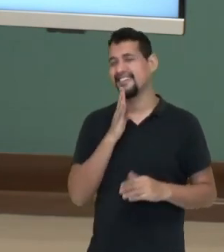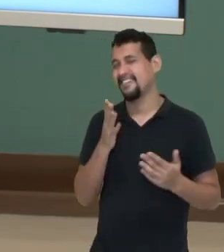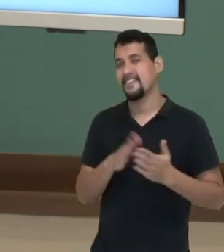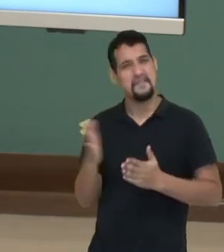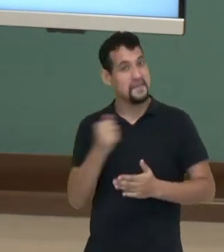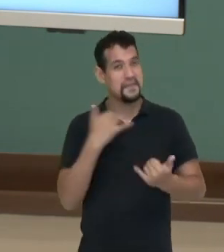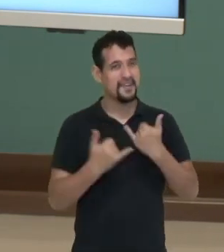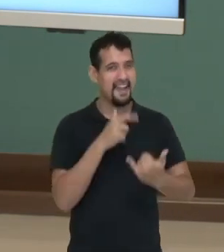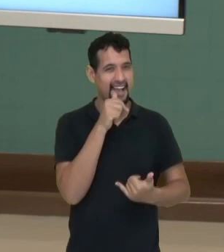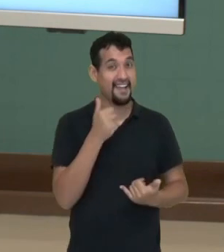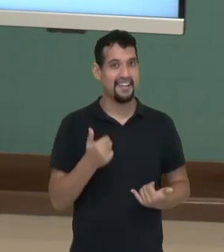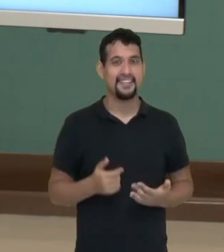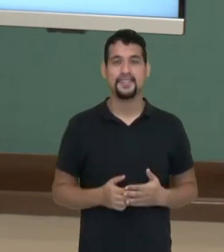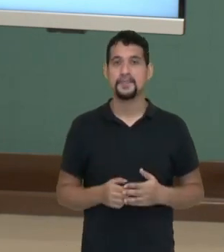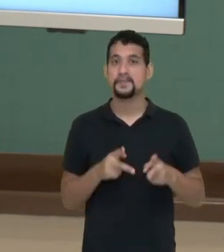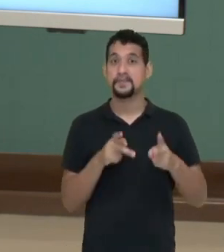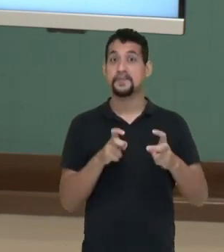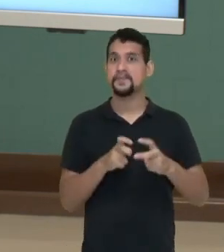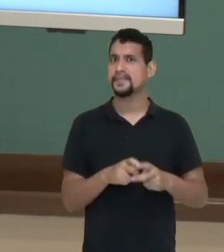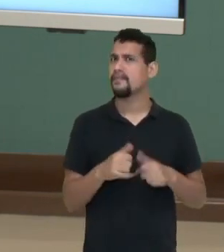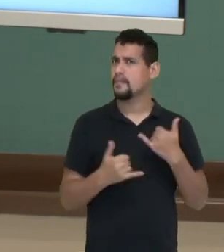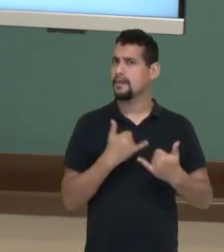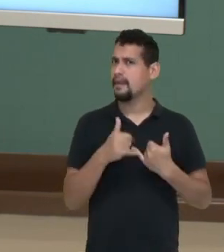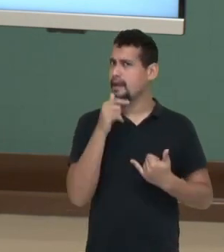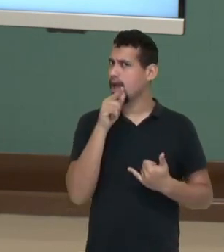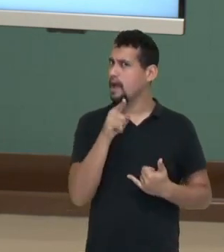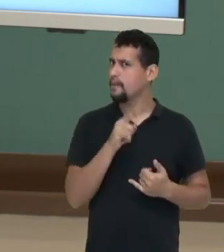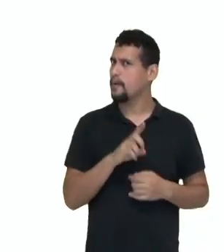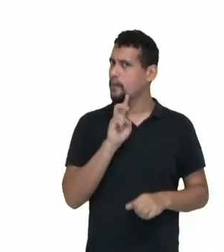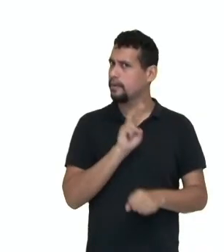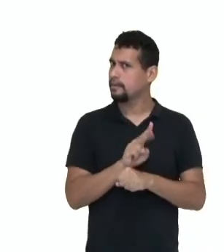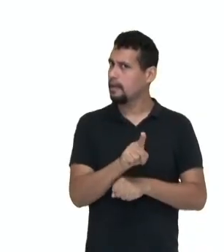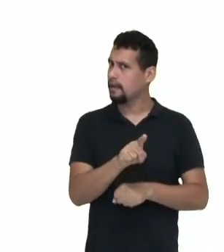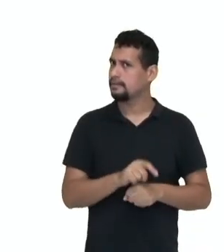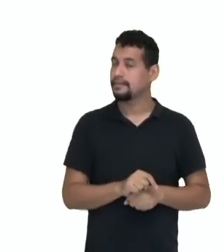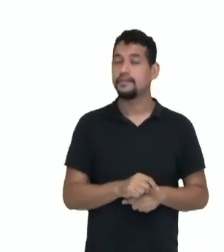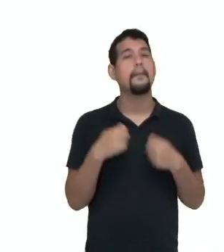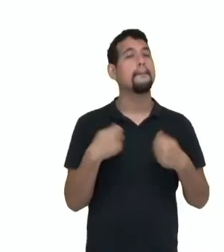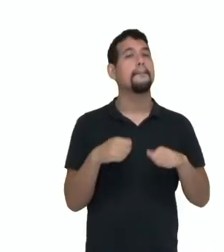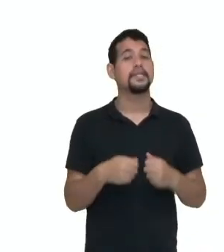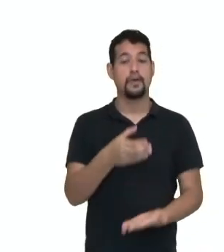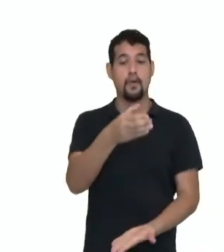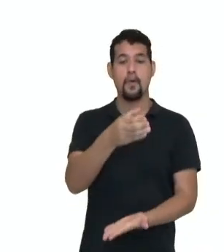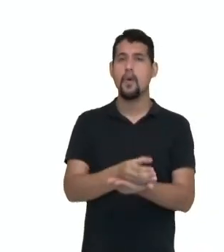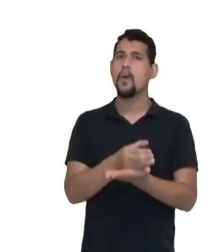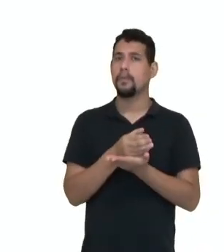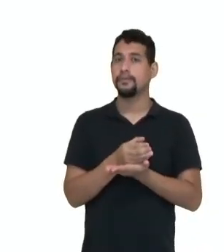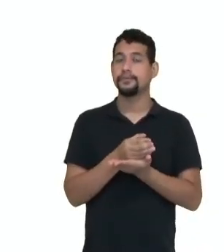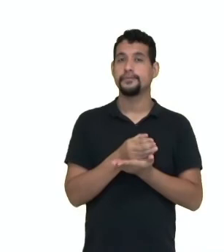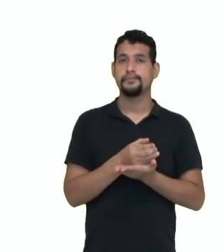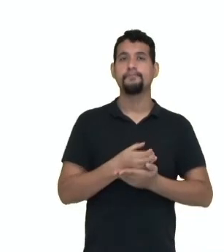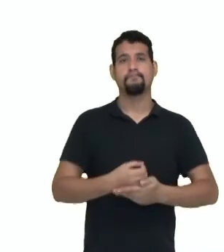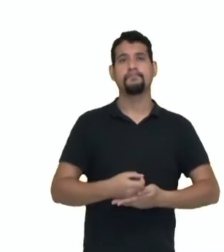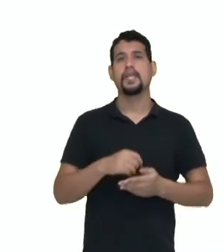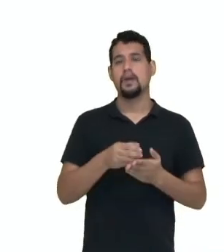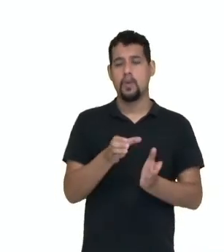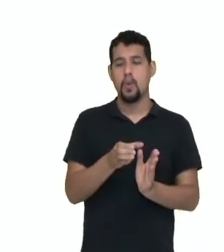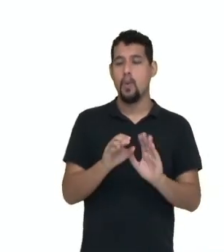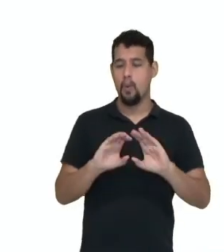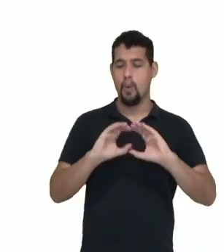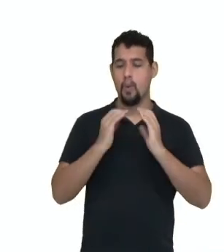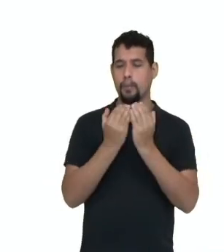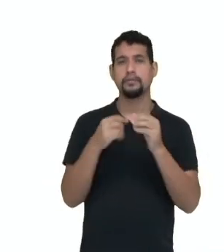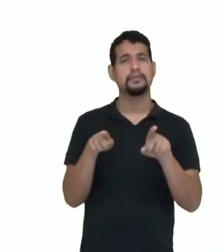brincar com água? Olha lá onde você vai brincar com água, tá? Você vai precisar de um copo, um recipiente cilíndrico, um vidro